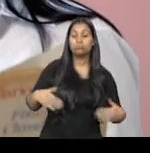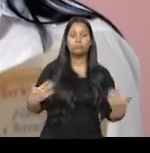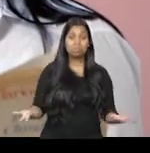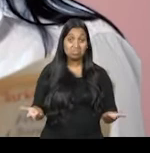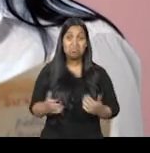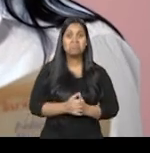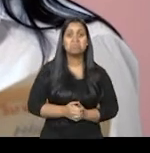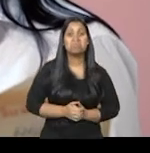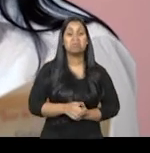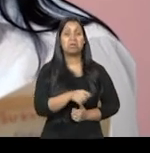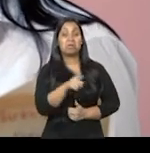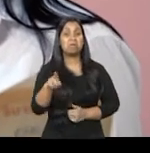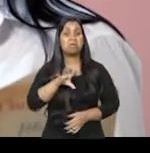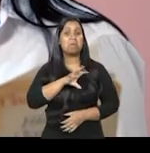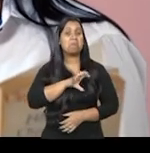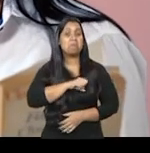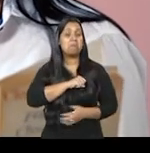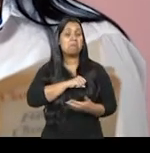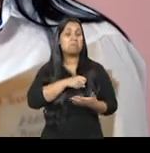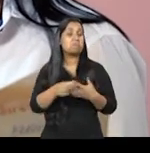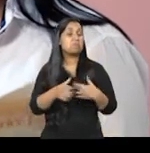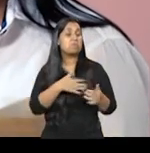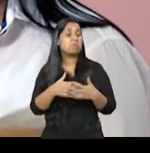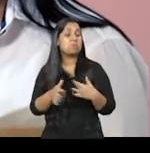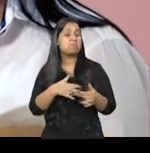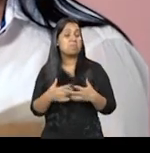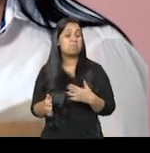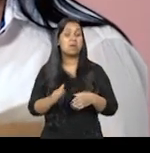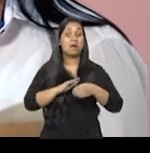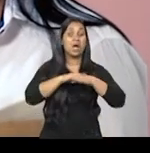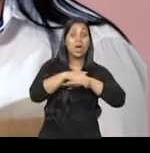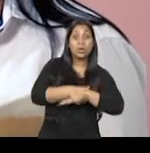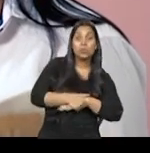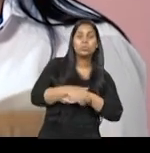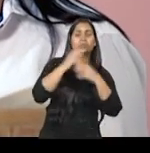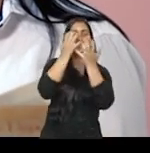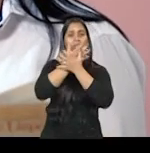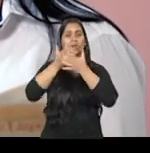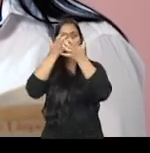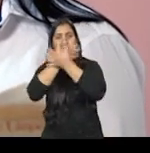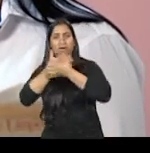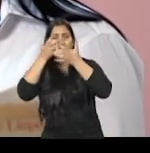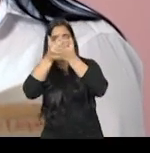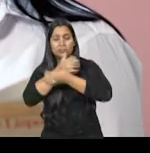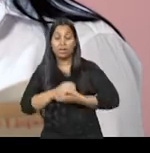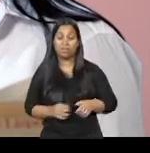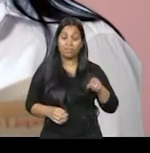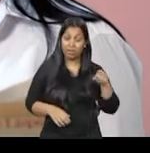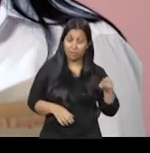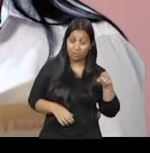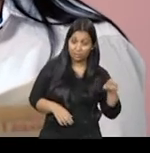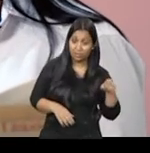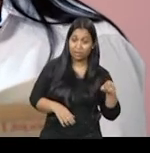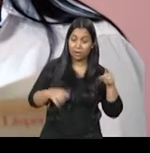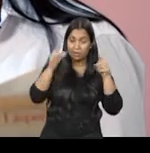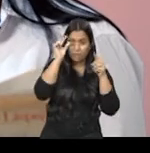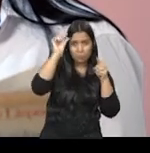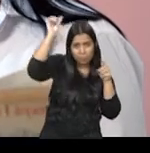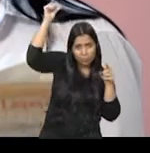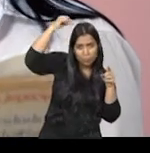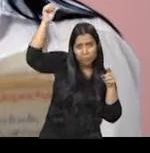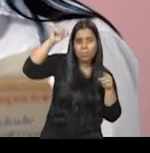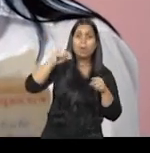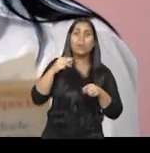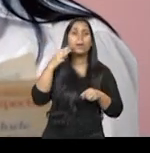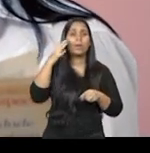Elas que, usando o nome do amor em vão, na noite de verão cantavam, enquanto aquela ali, a de anteninha